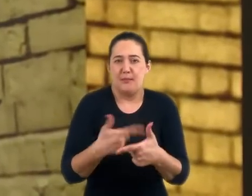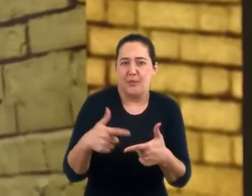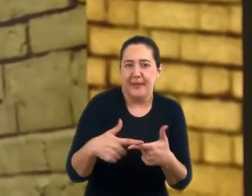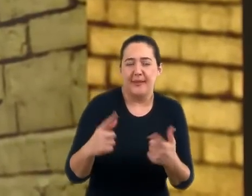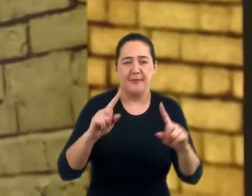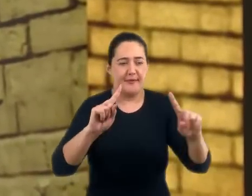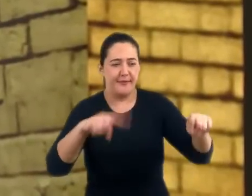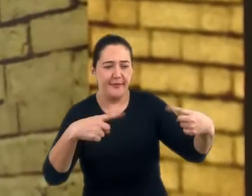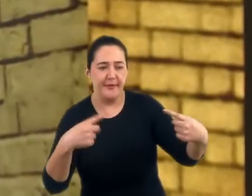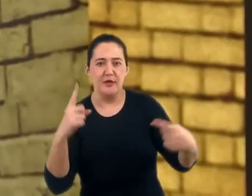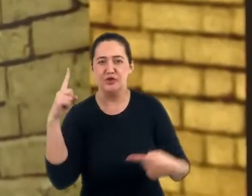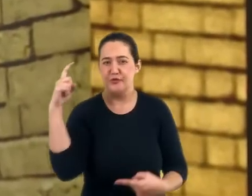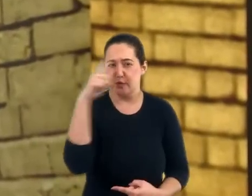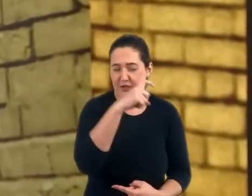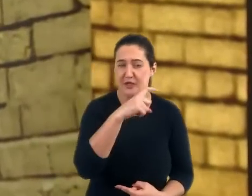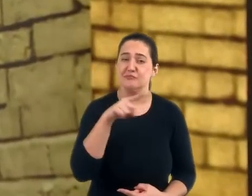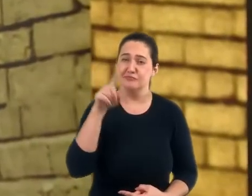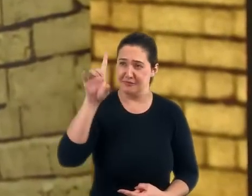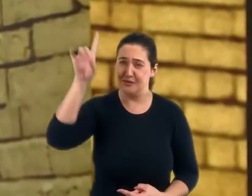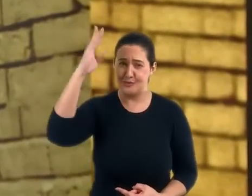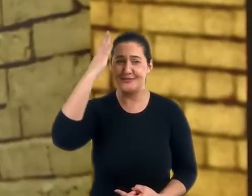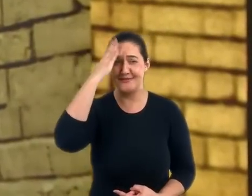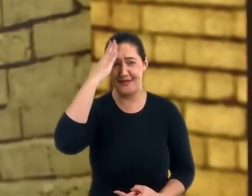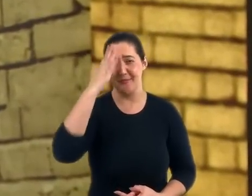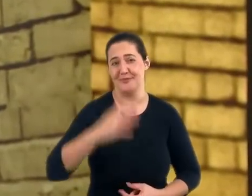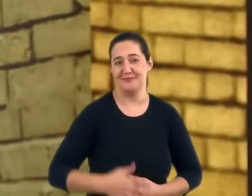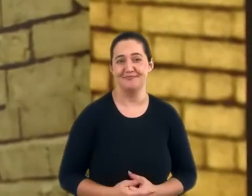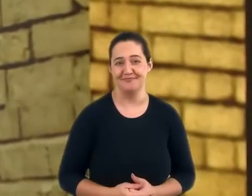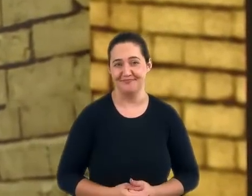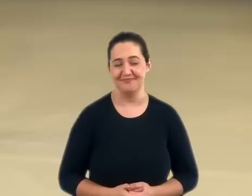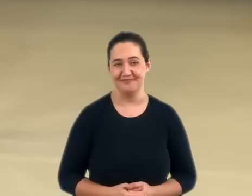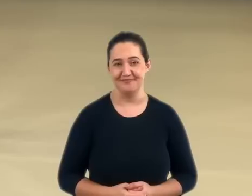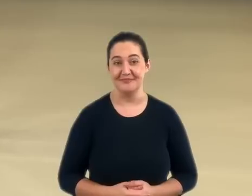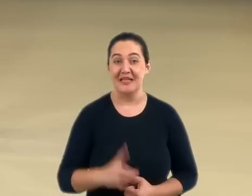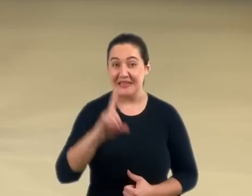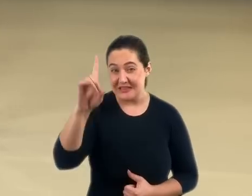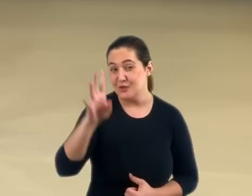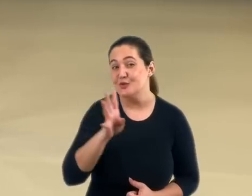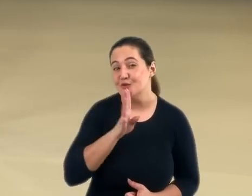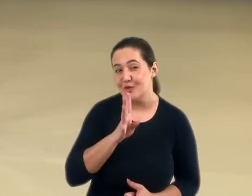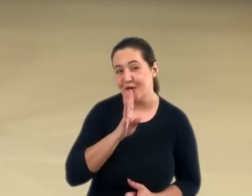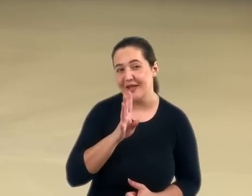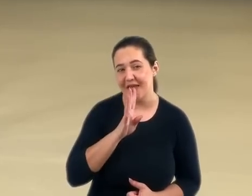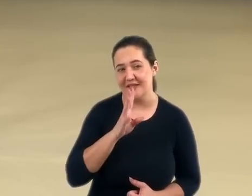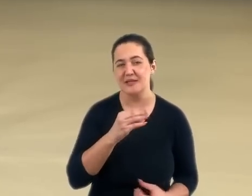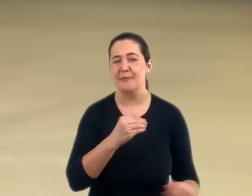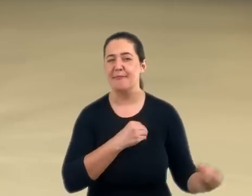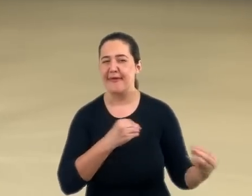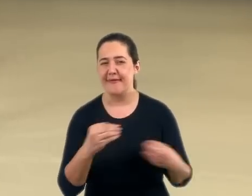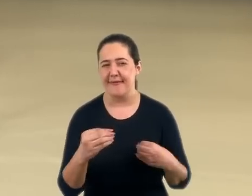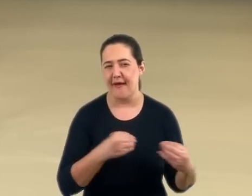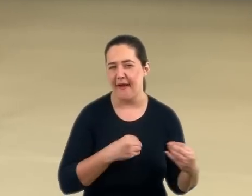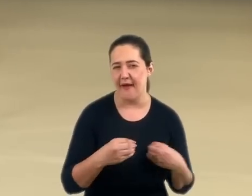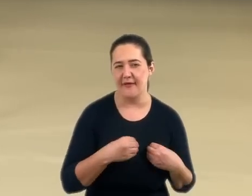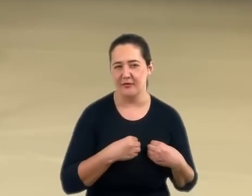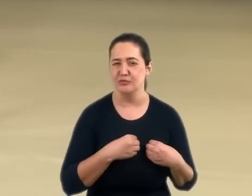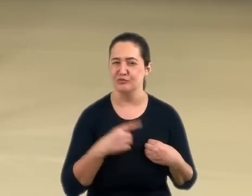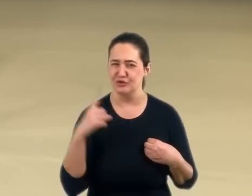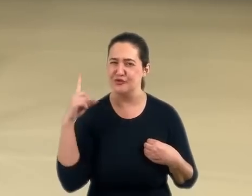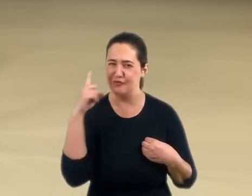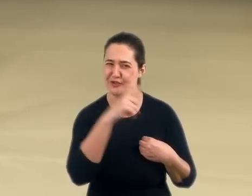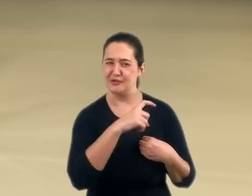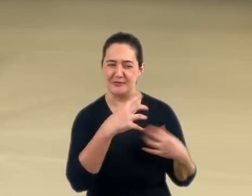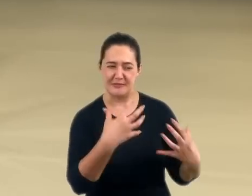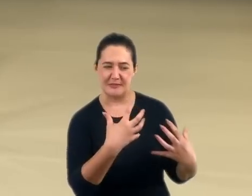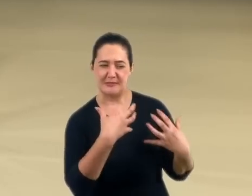de provação ou de tentação do diabo. Deus conhece os pecados que são especialmente